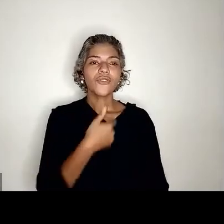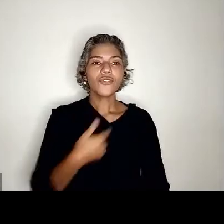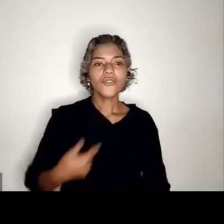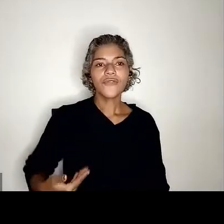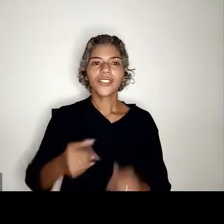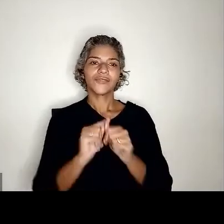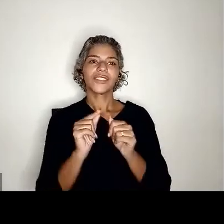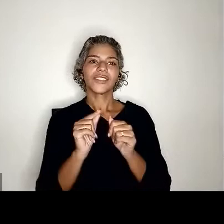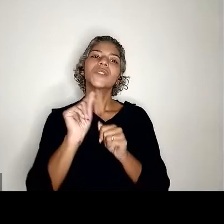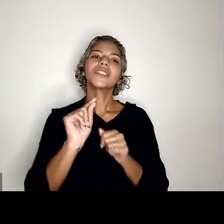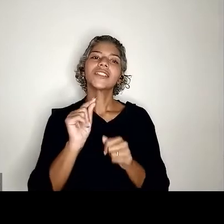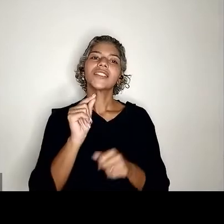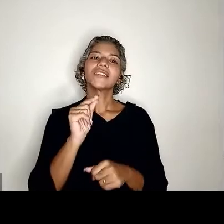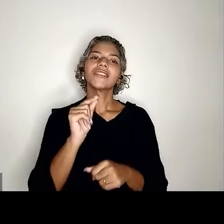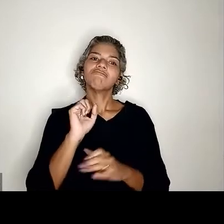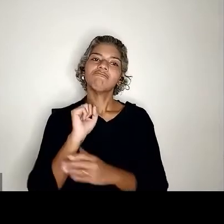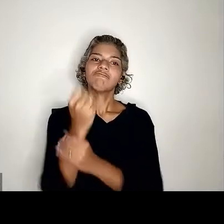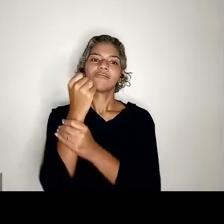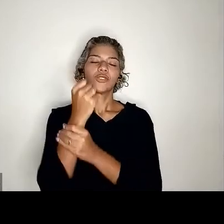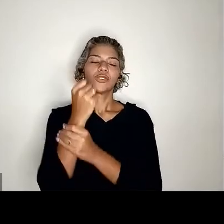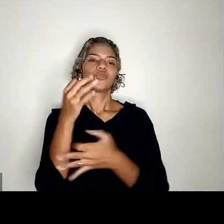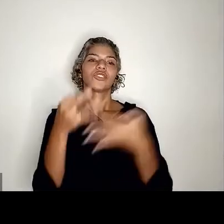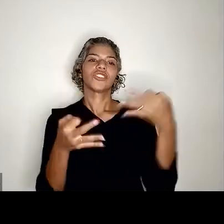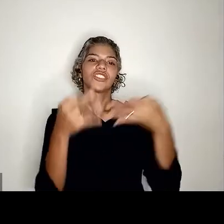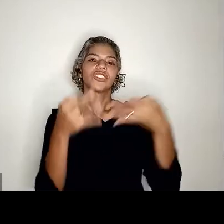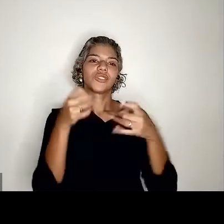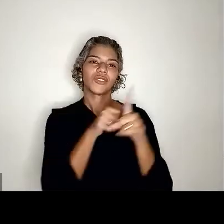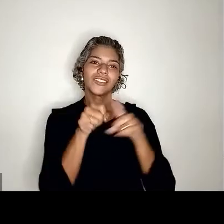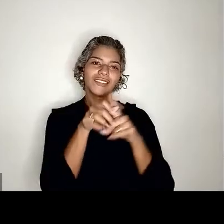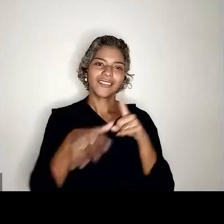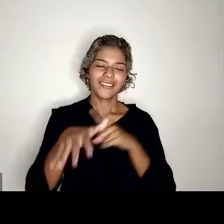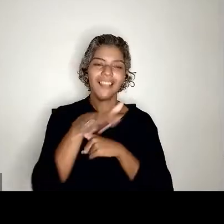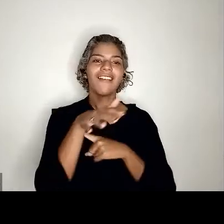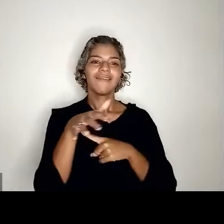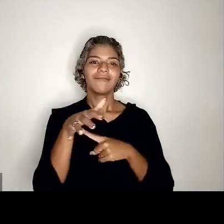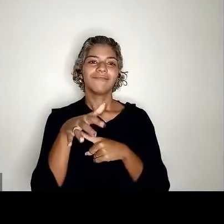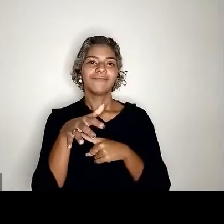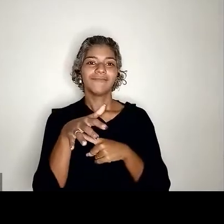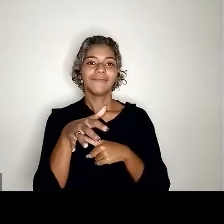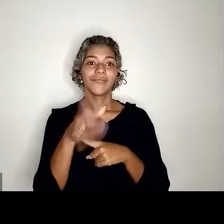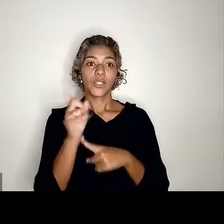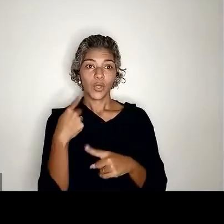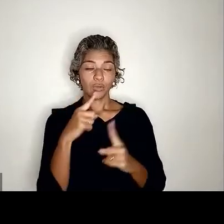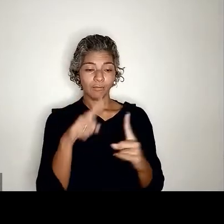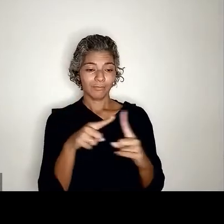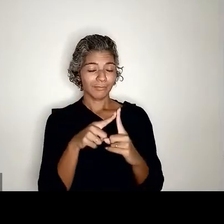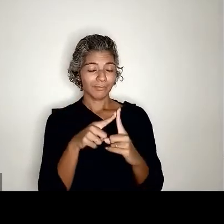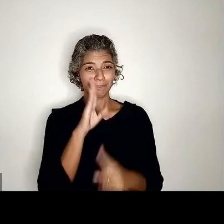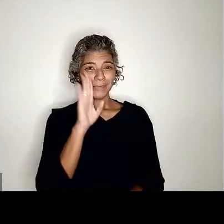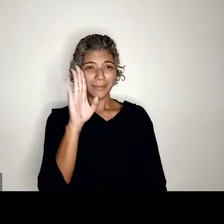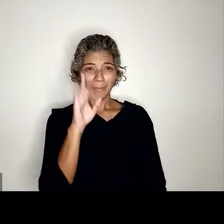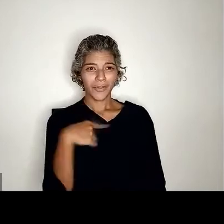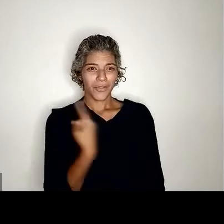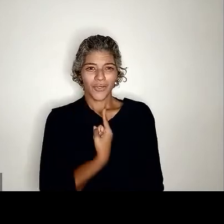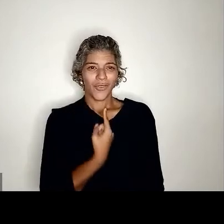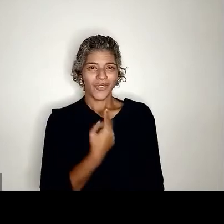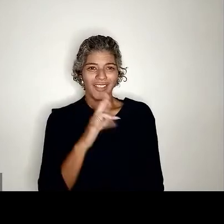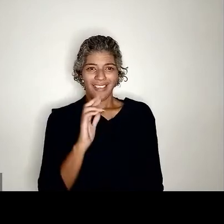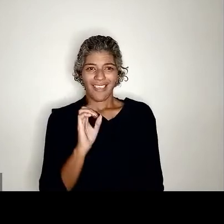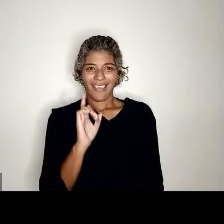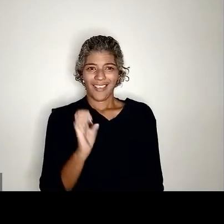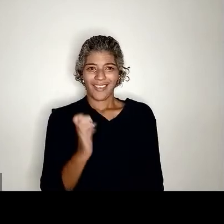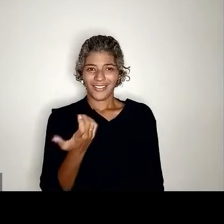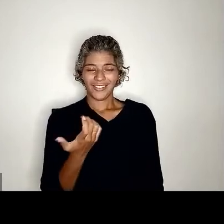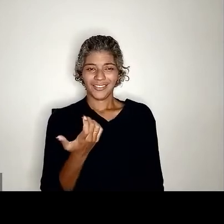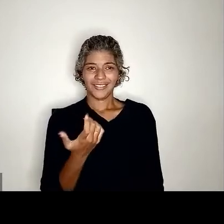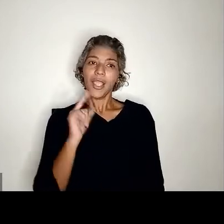social e acesso aos direitos de cidadania. Né? Então, essa então, é uma frente da nossa ação que é muito cara para nós, a intervenção política, a intervenção